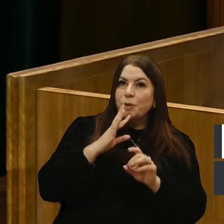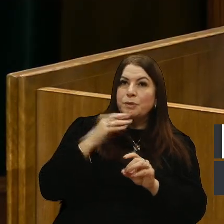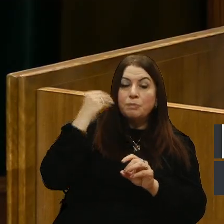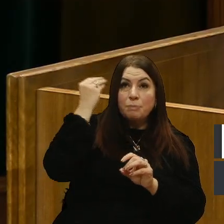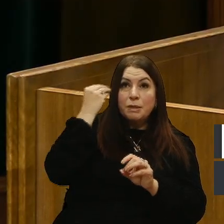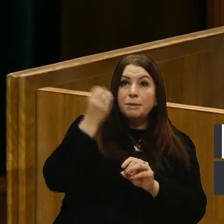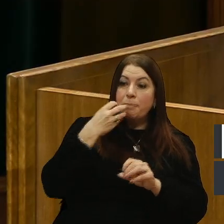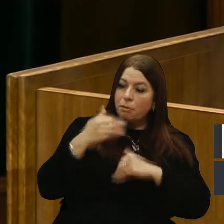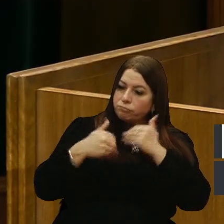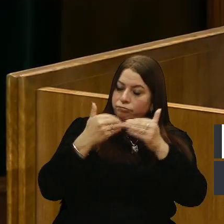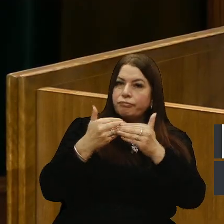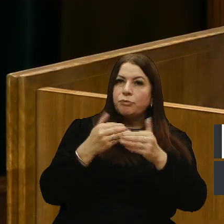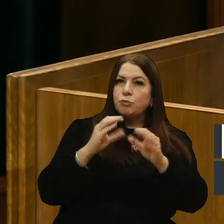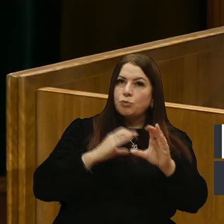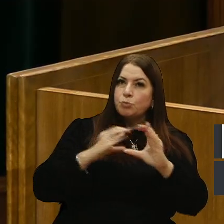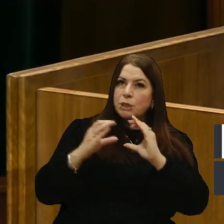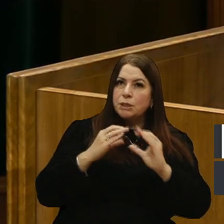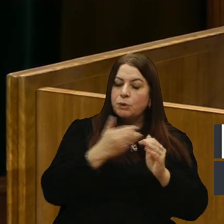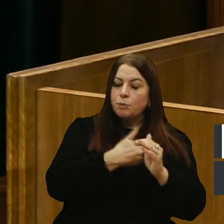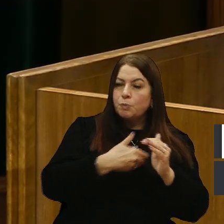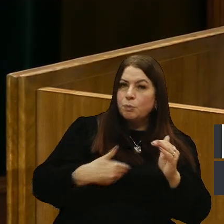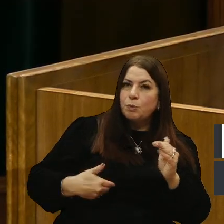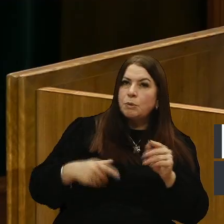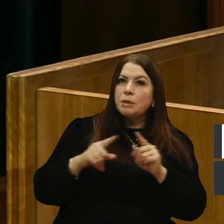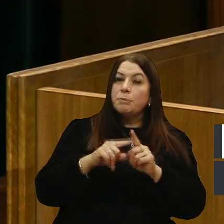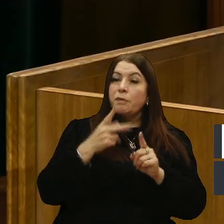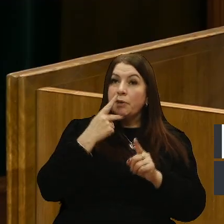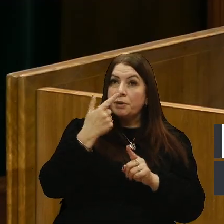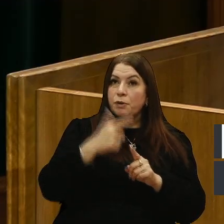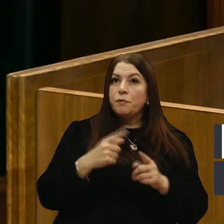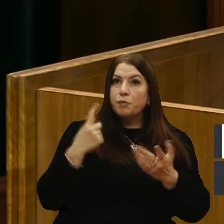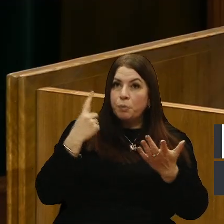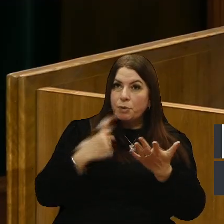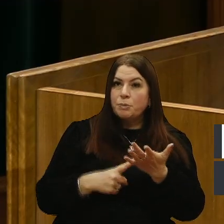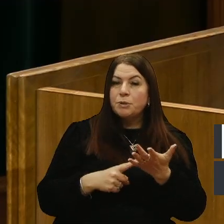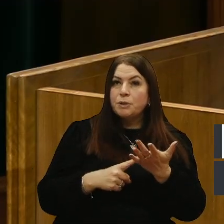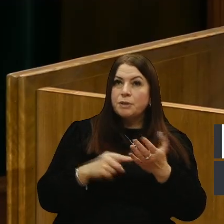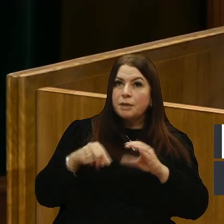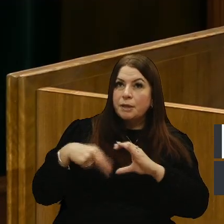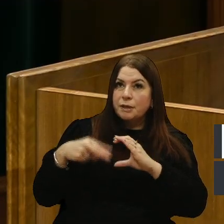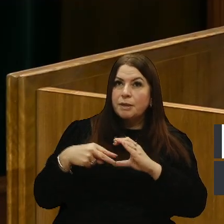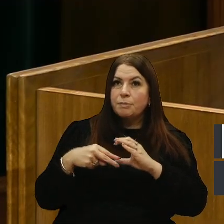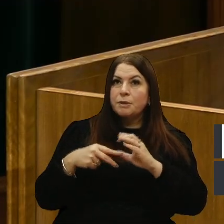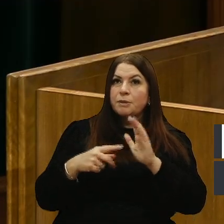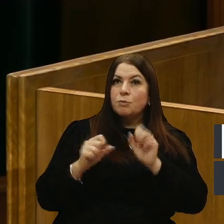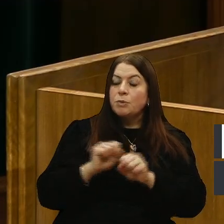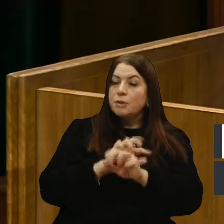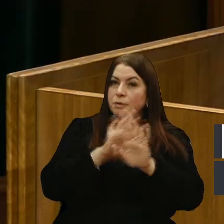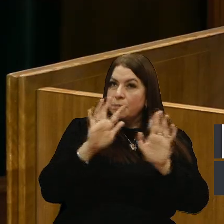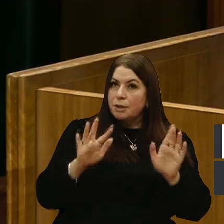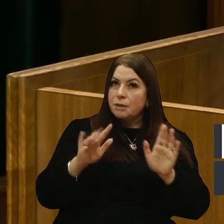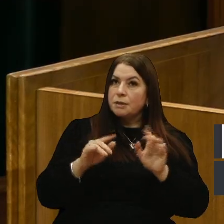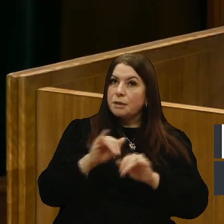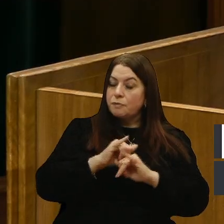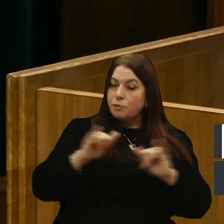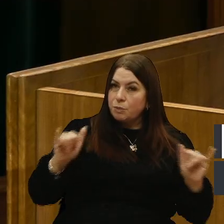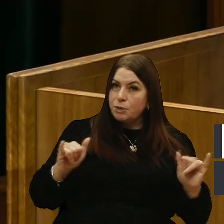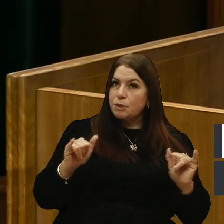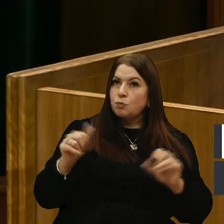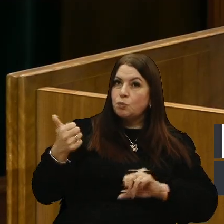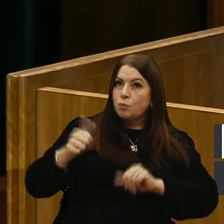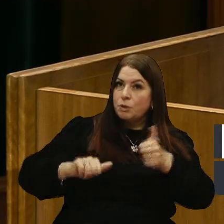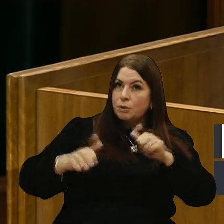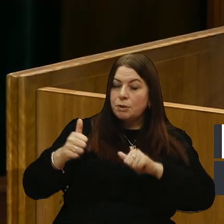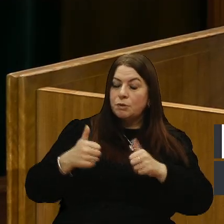experiências bem-sucedidas de comunicação pública e reforçamos o compromisso da nossa Câmara com a transparência, a informação de